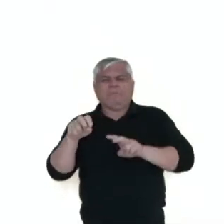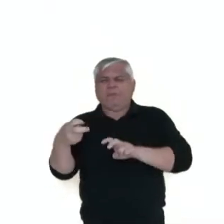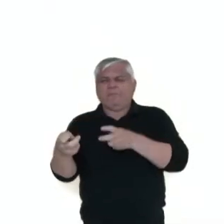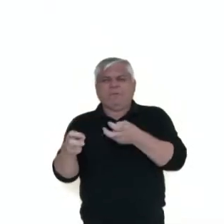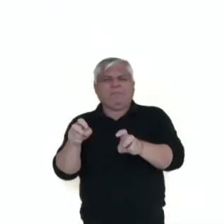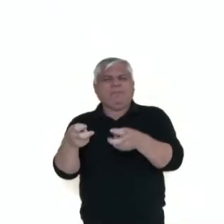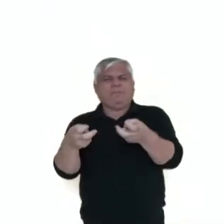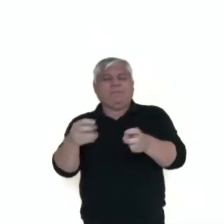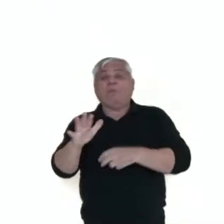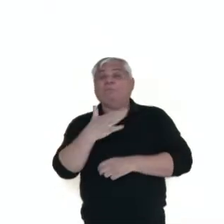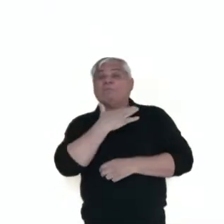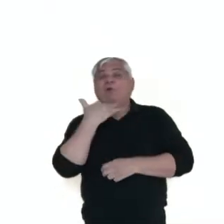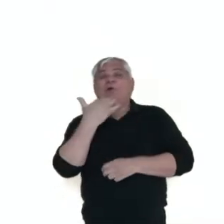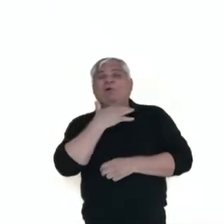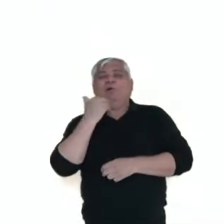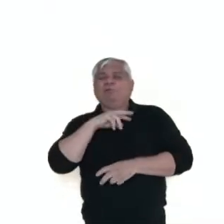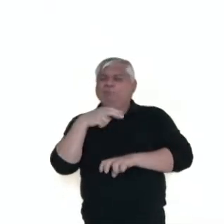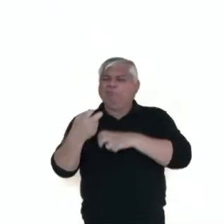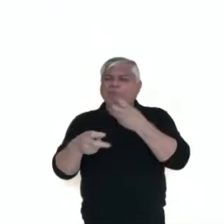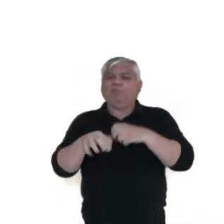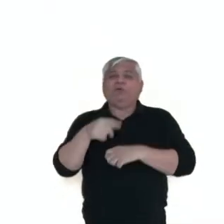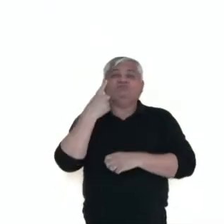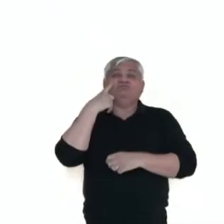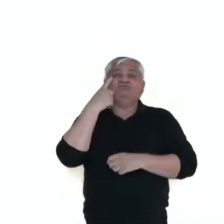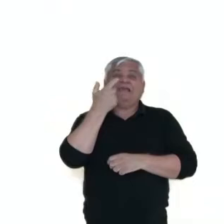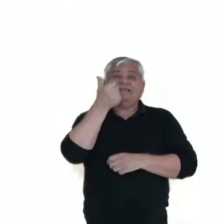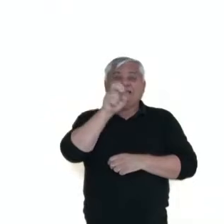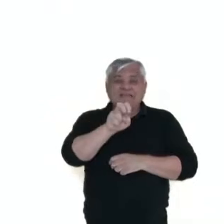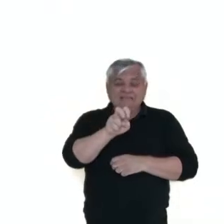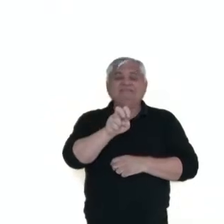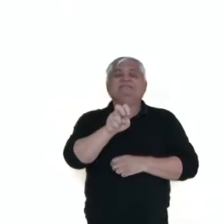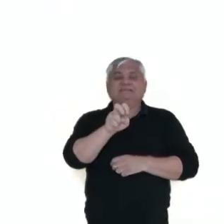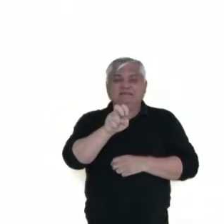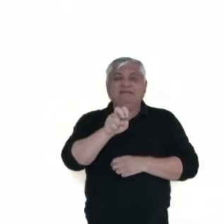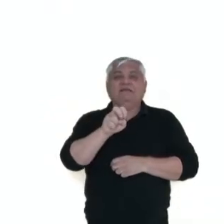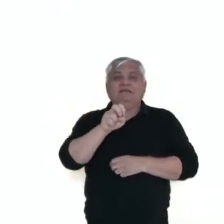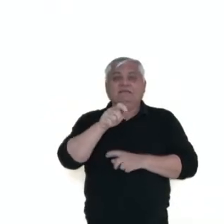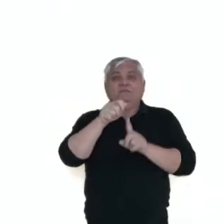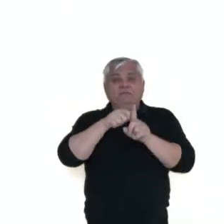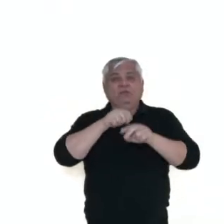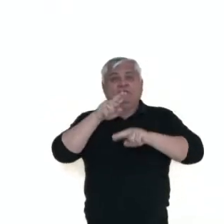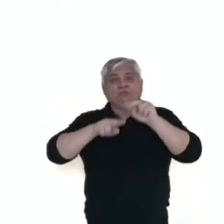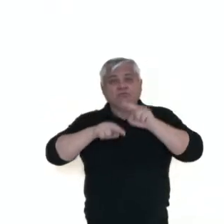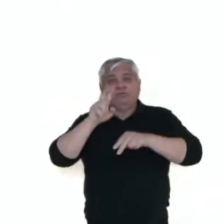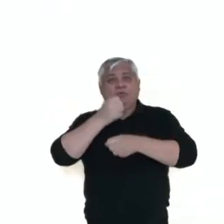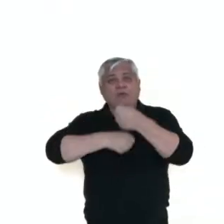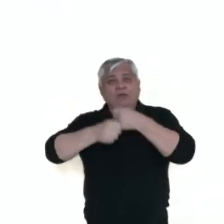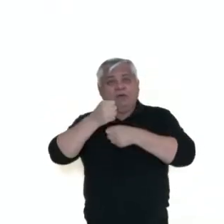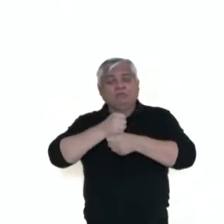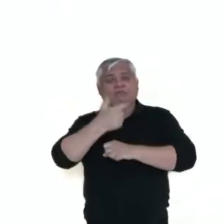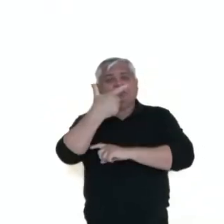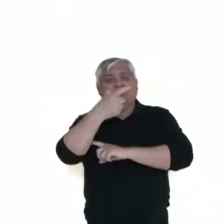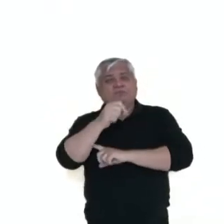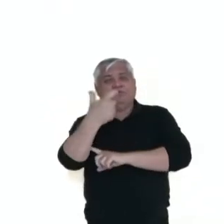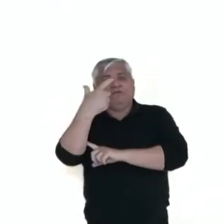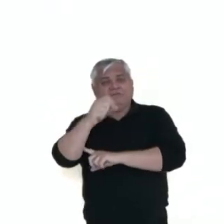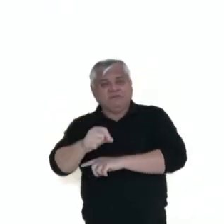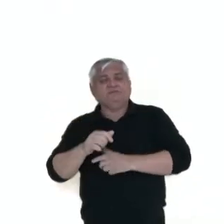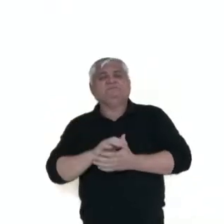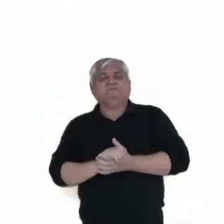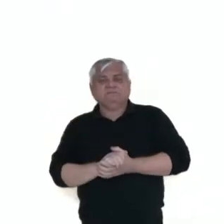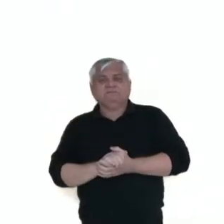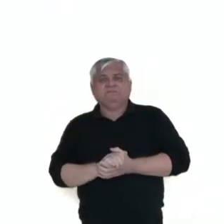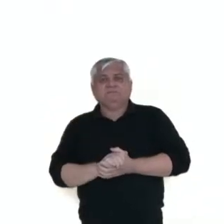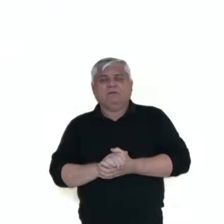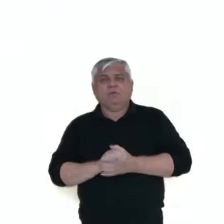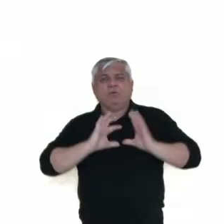China aconteceu no dia 15 de junho de 2020. Chamou a atenção do